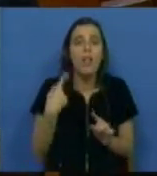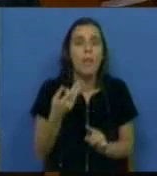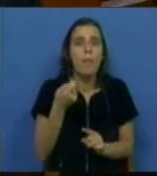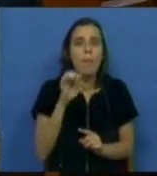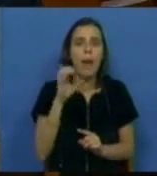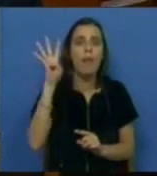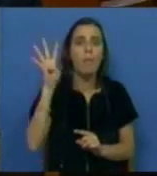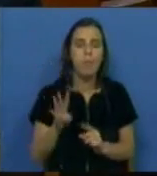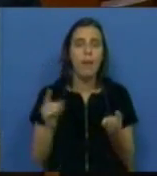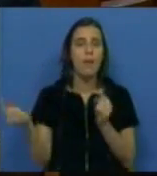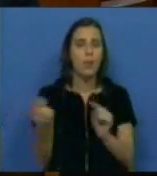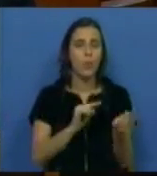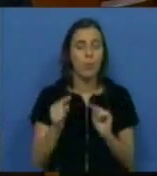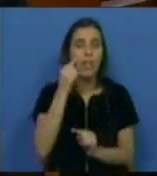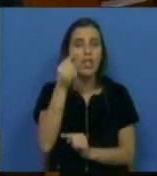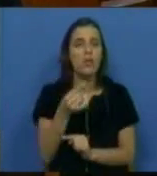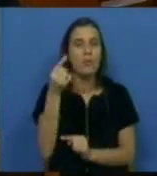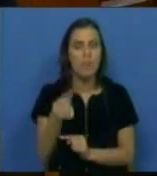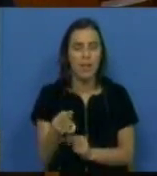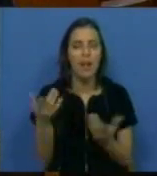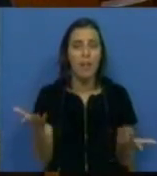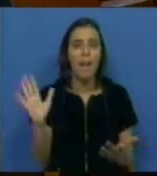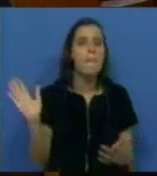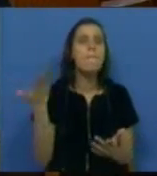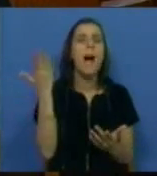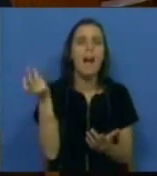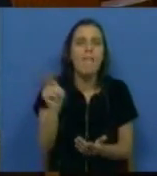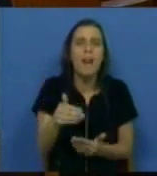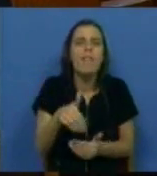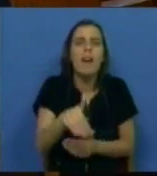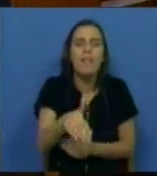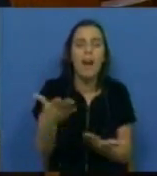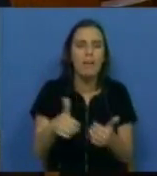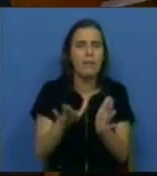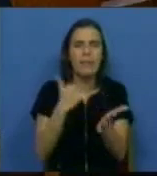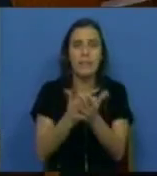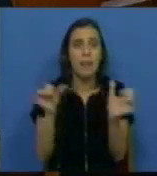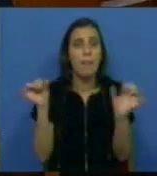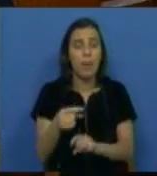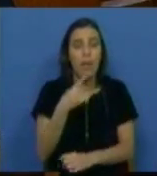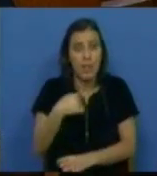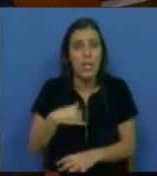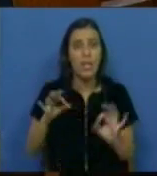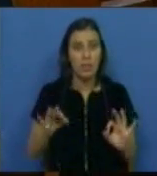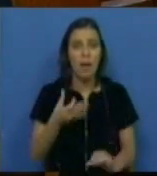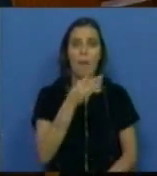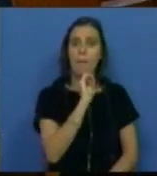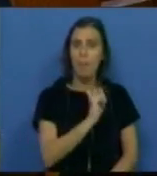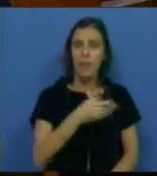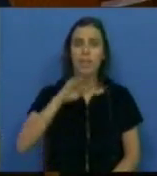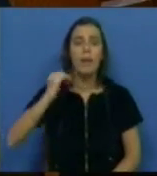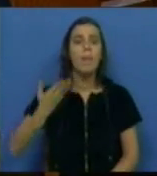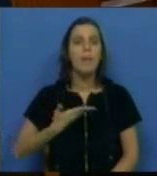PEC 4 no debate da especialidade. E o que mais há de vir? Sempre pior, garantem-nos. PS